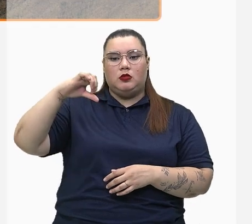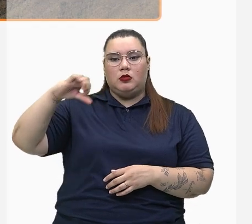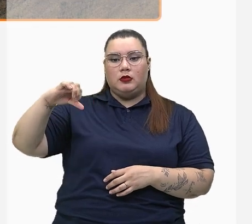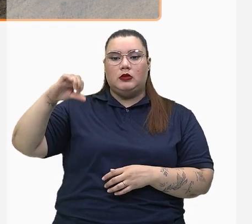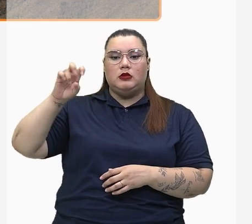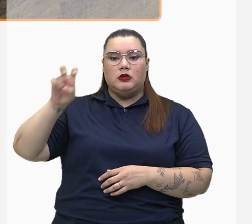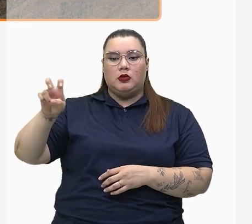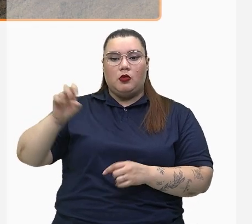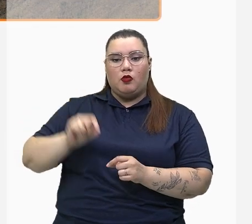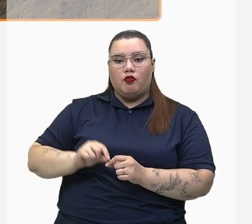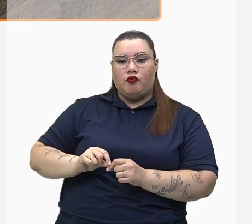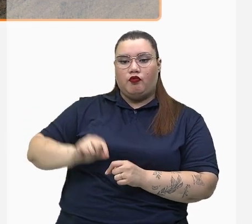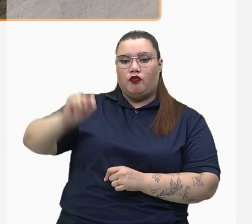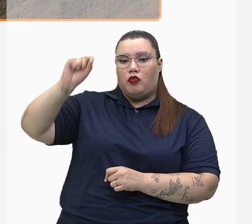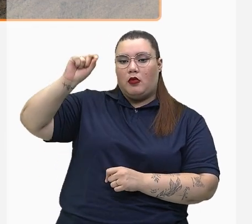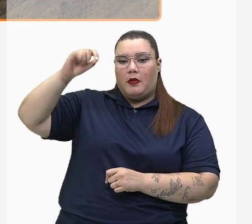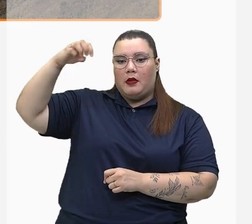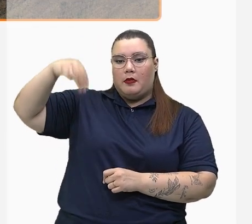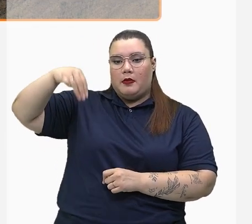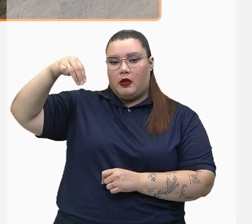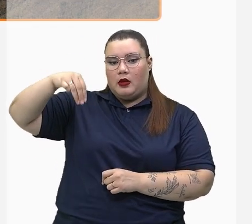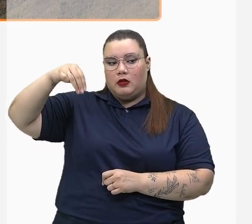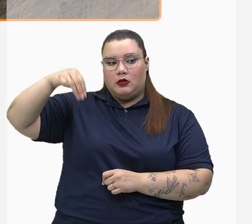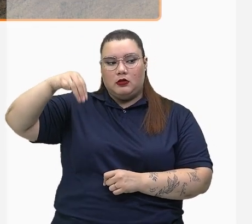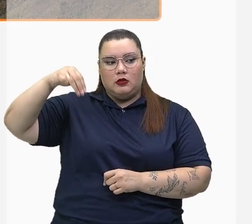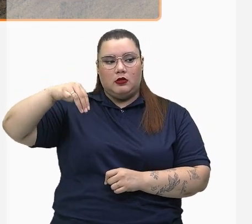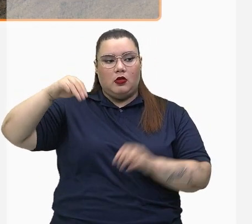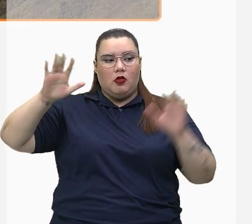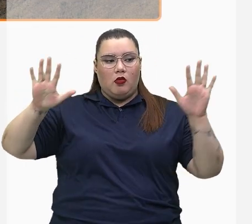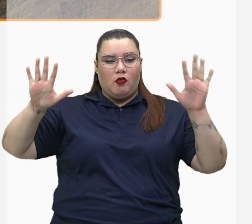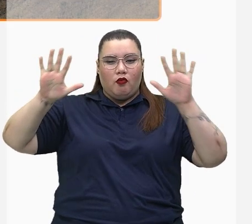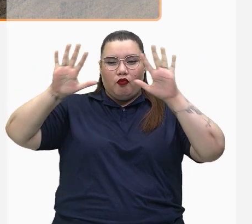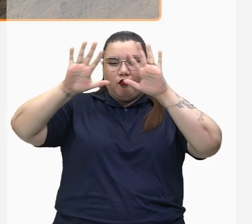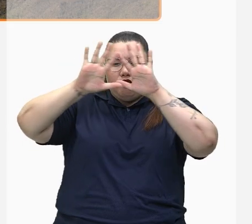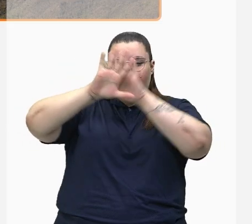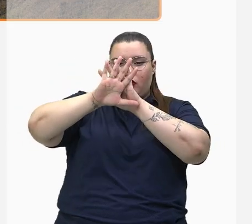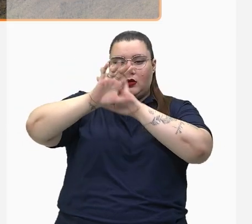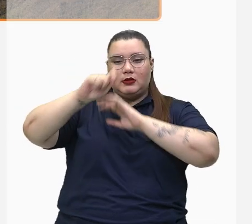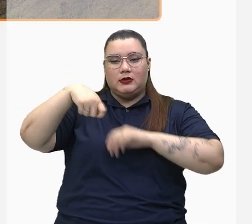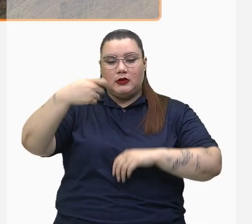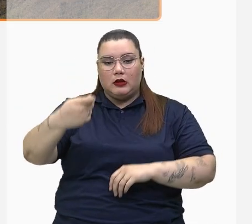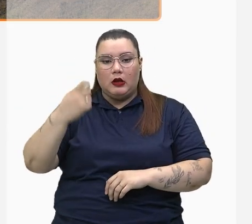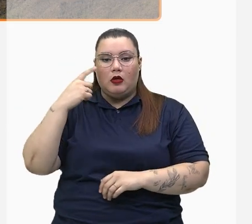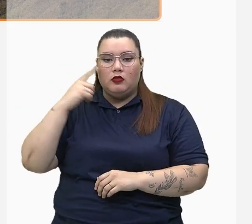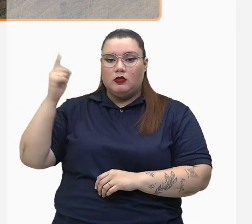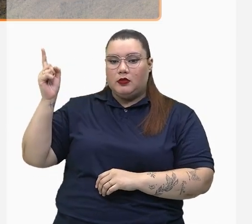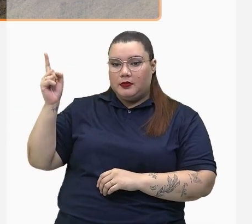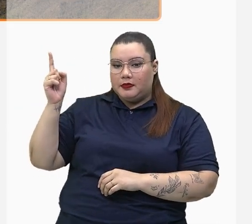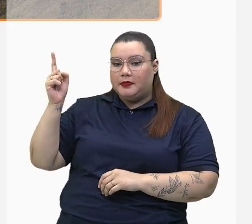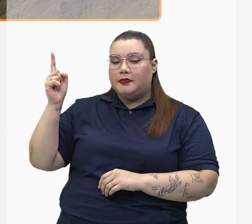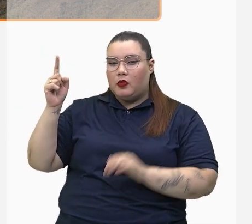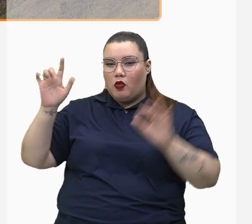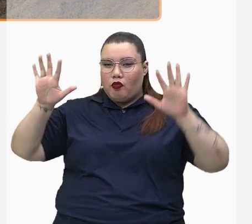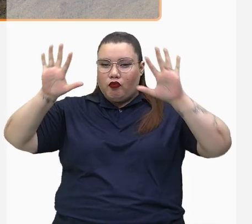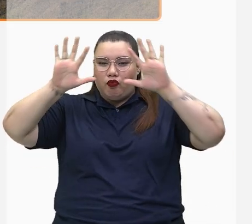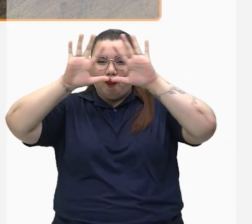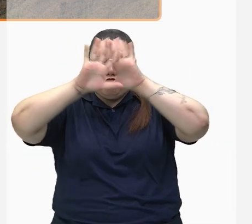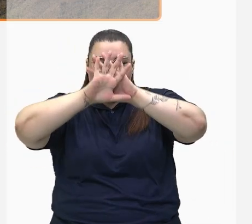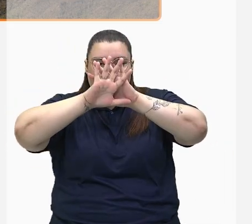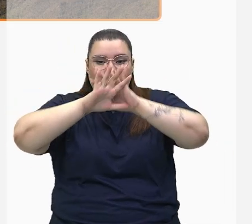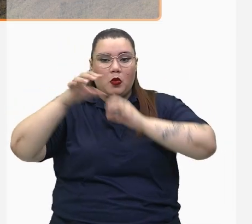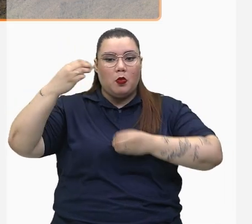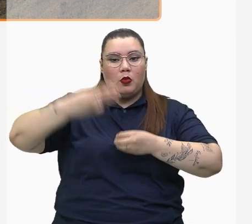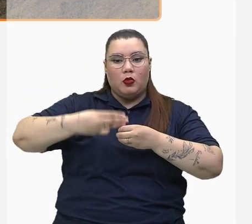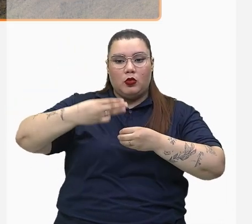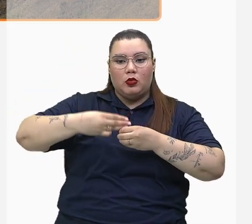2.995 metros. Ele fica localizado aí na Serra do Imeri, ele faz parte lá do município